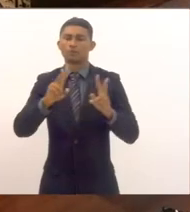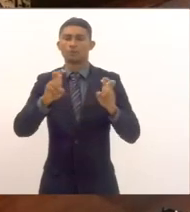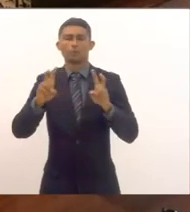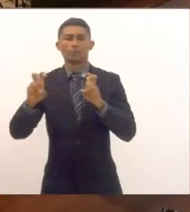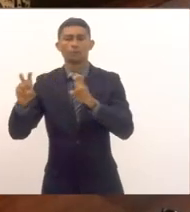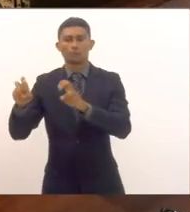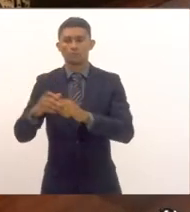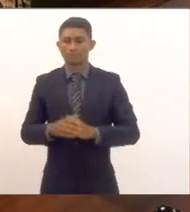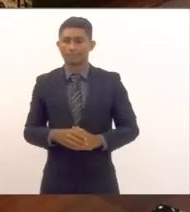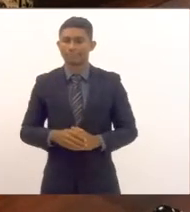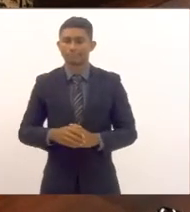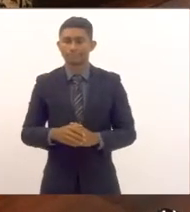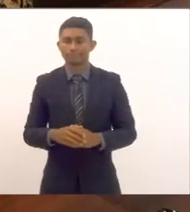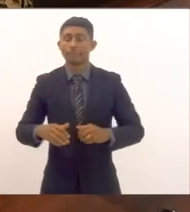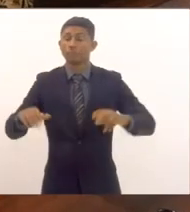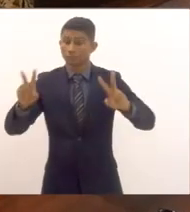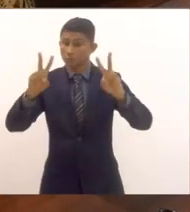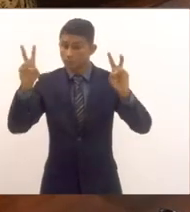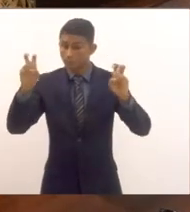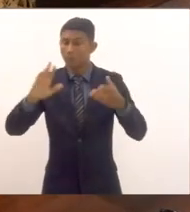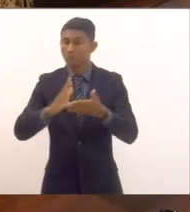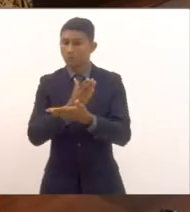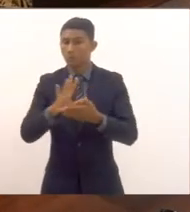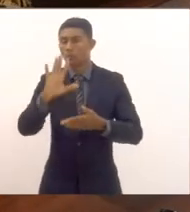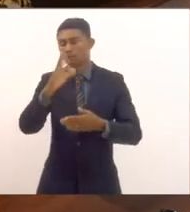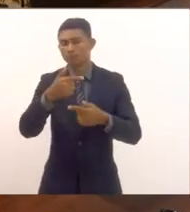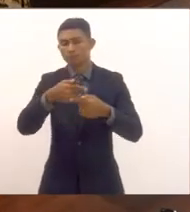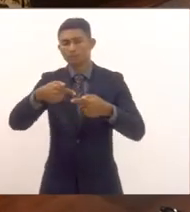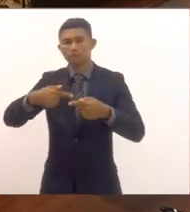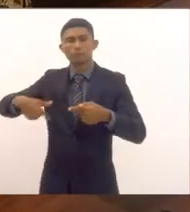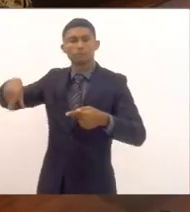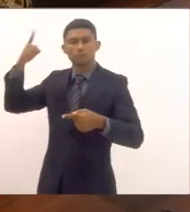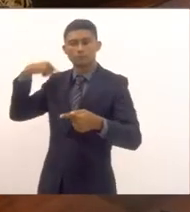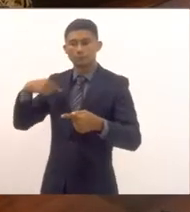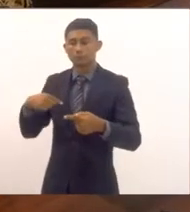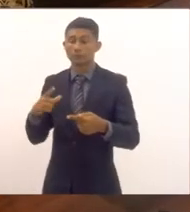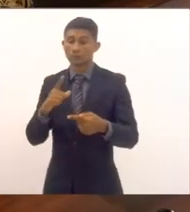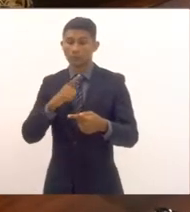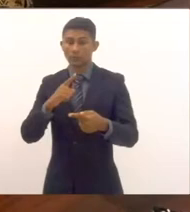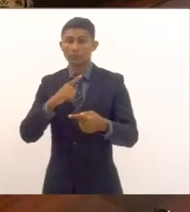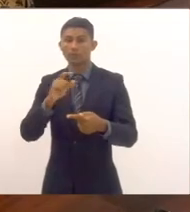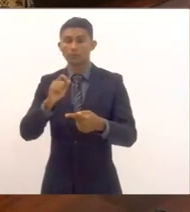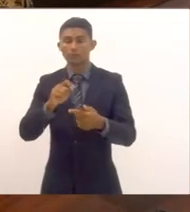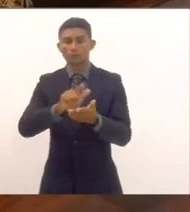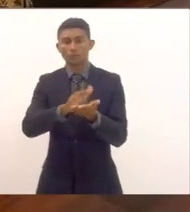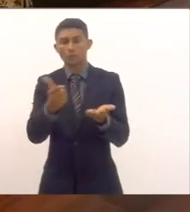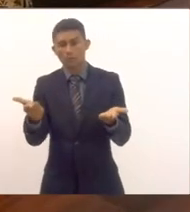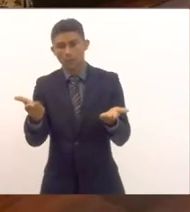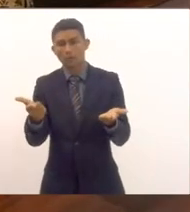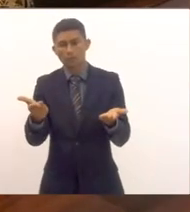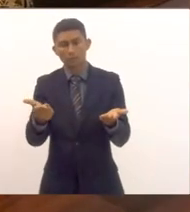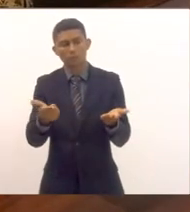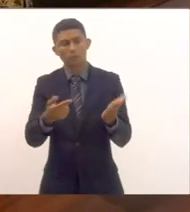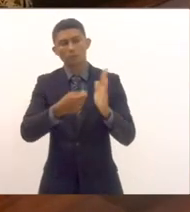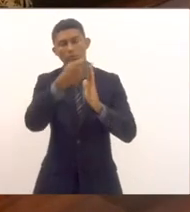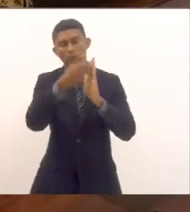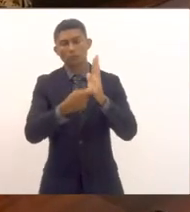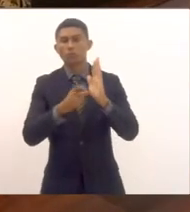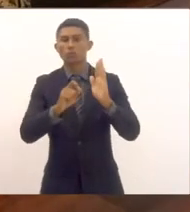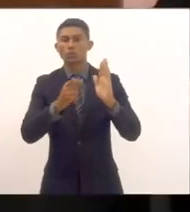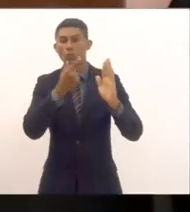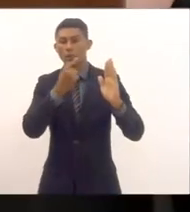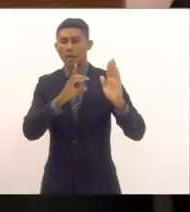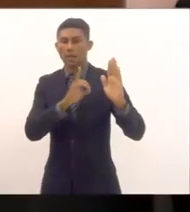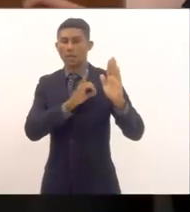apresentar só questões muito objetivas na semana passada saiu uma matéria do dia onde o delegado Felipe Curi